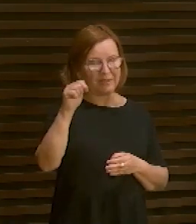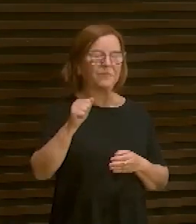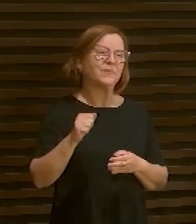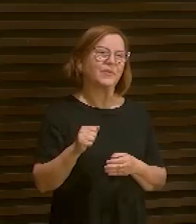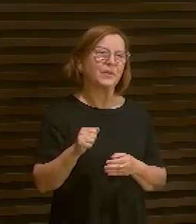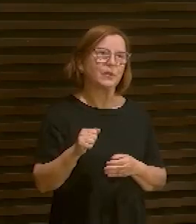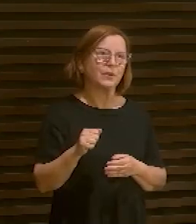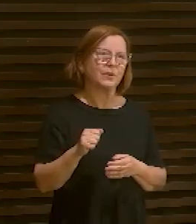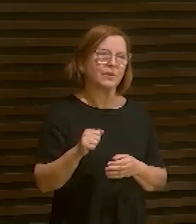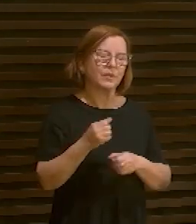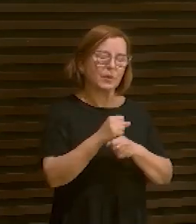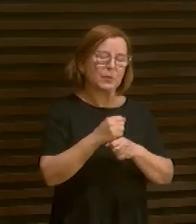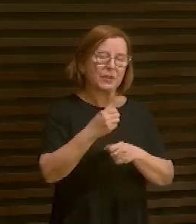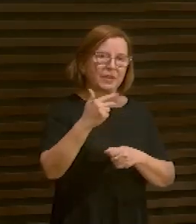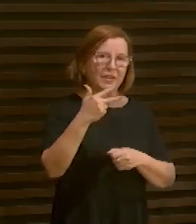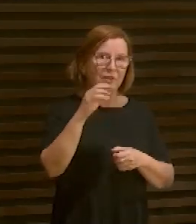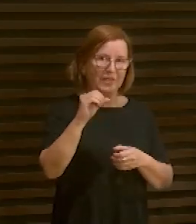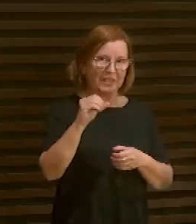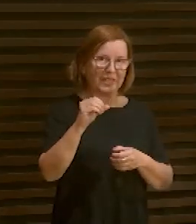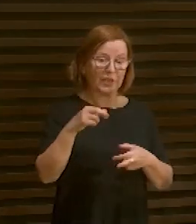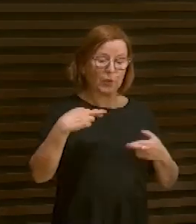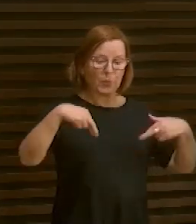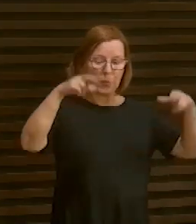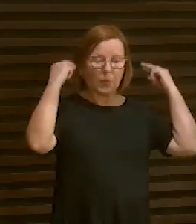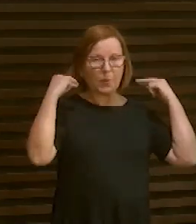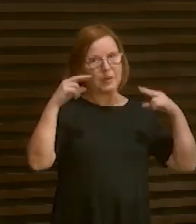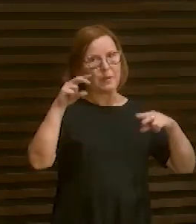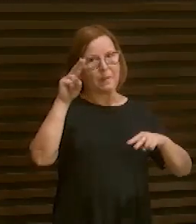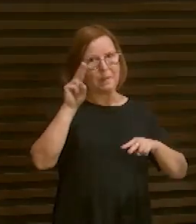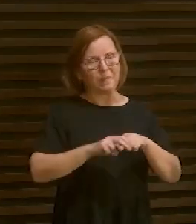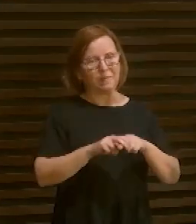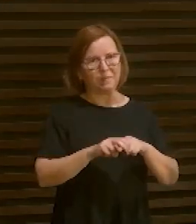O cordeiro foi preso. Ele entrou lá